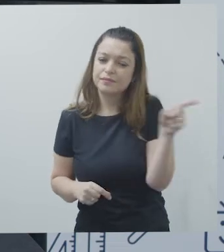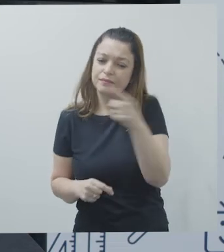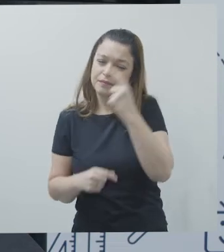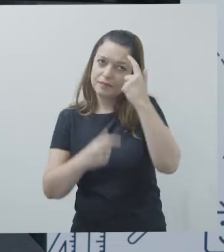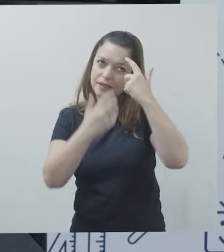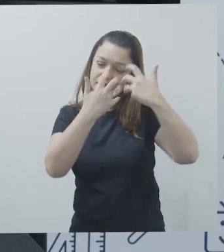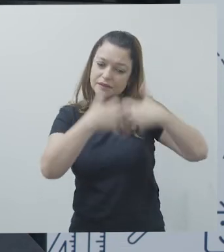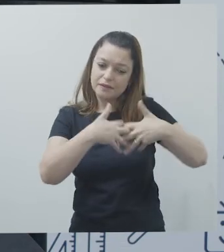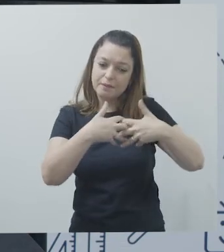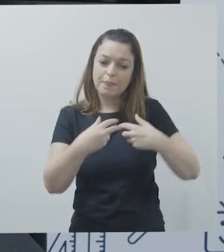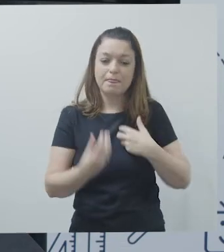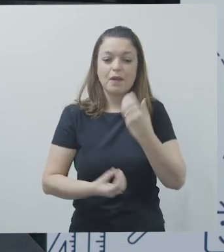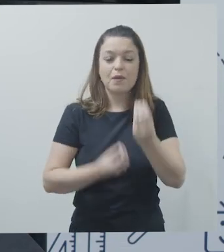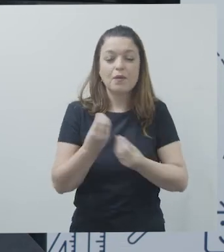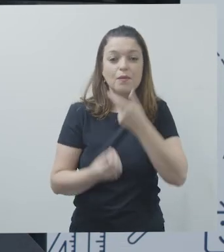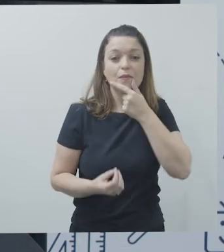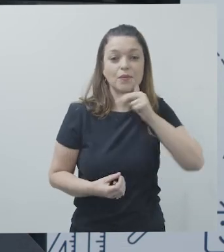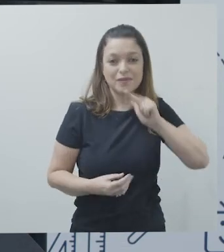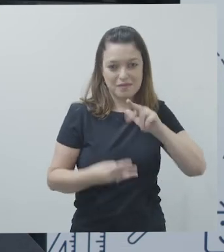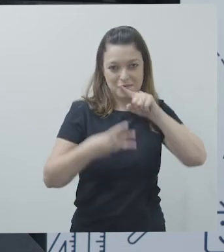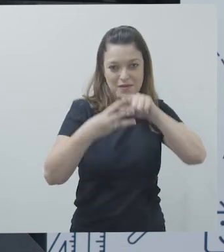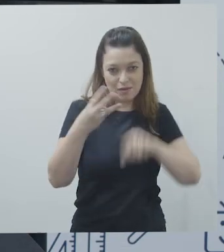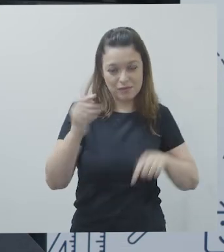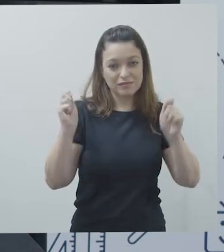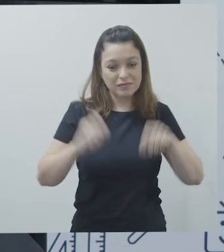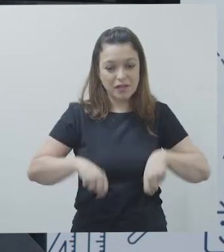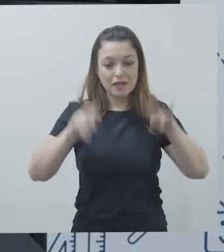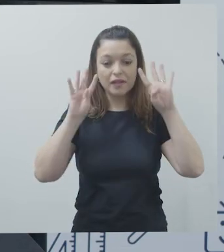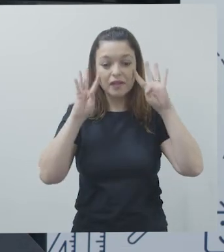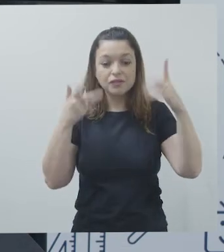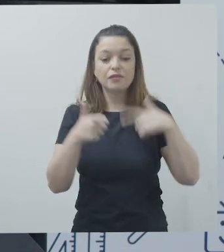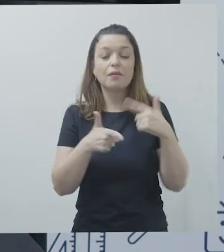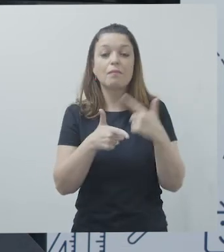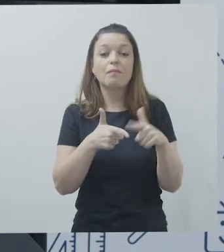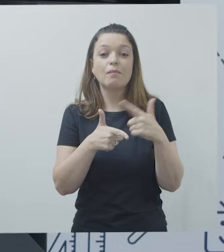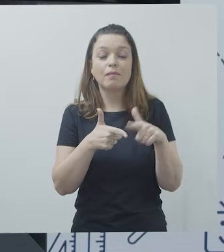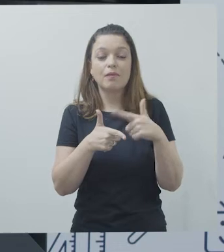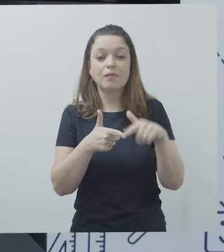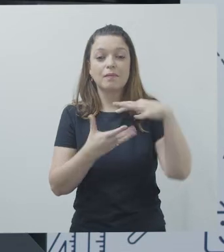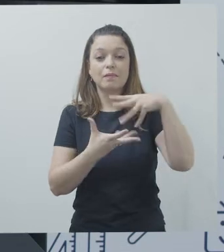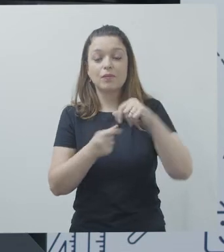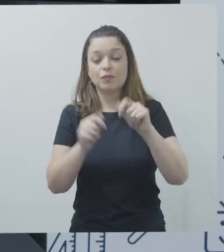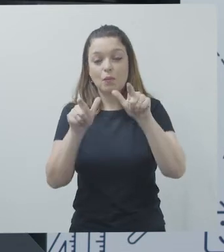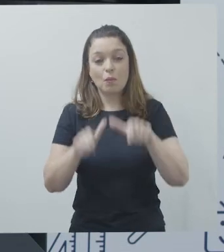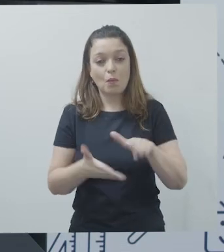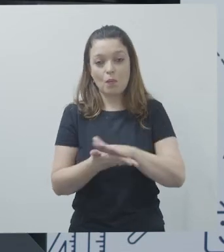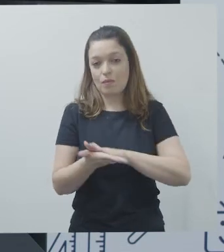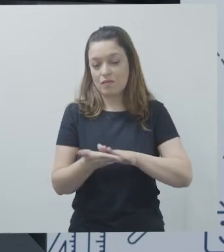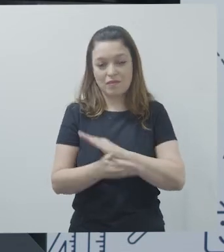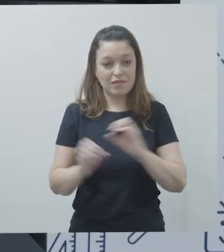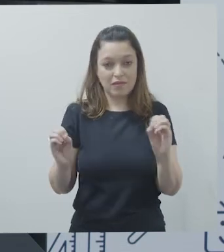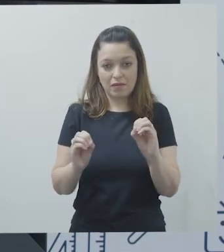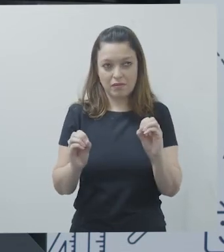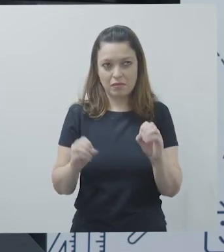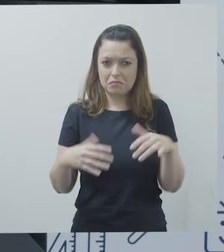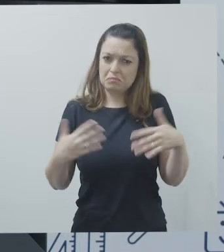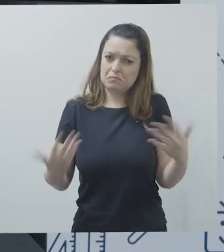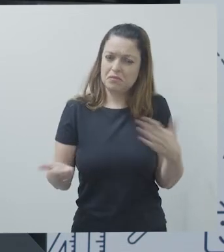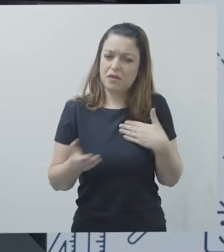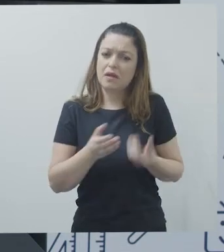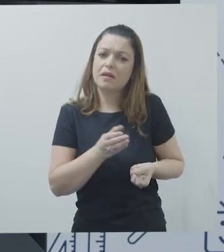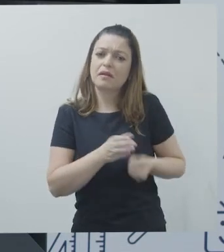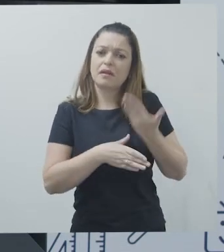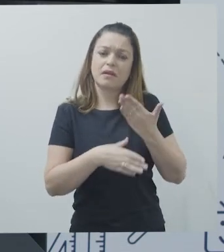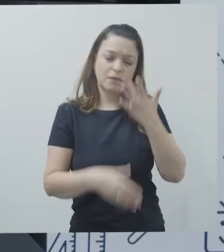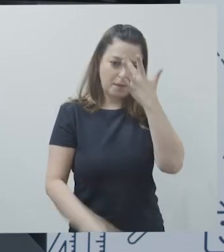os irmãos poderiam resolver o problema de um mundo inabitado? Ah, professor, criando as